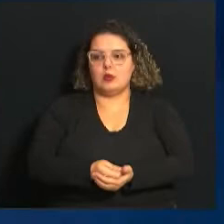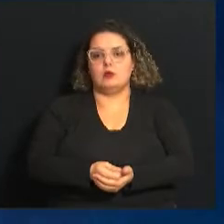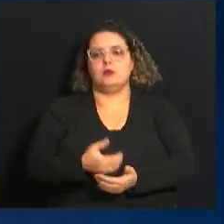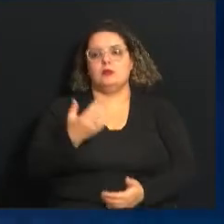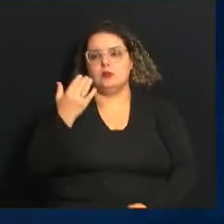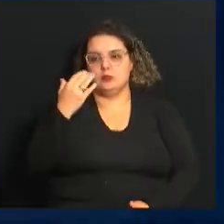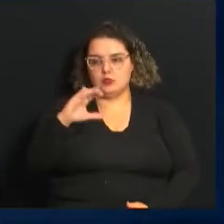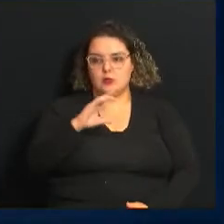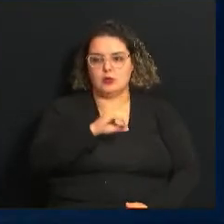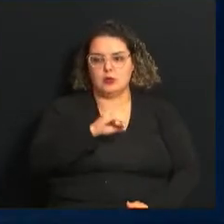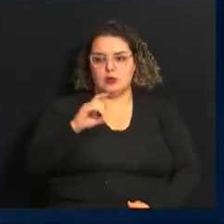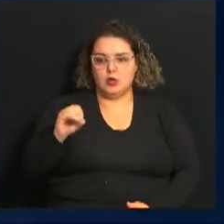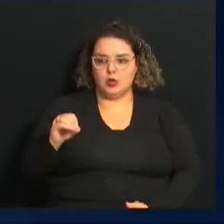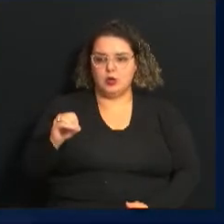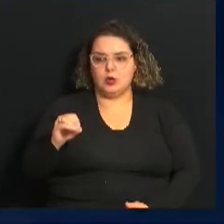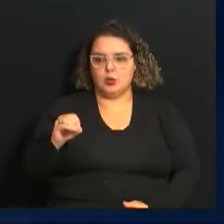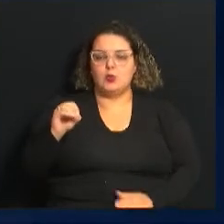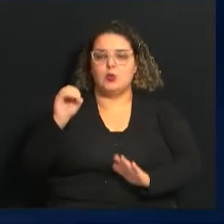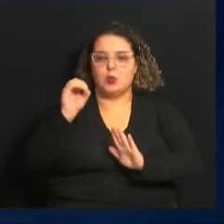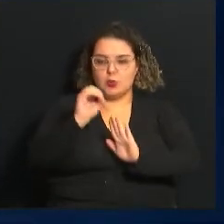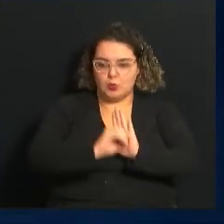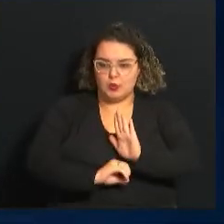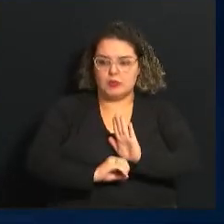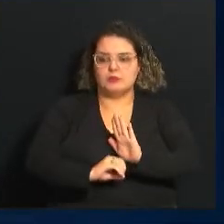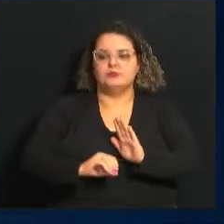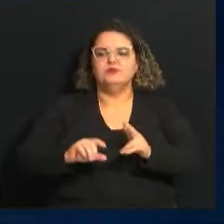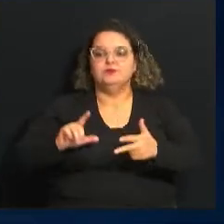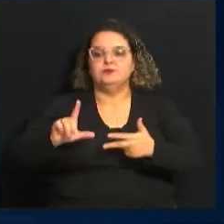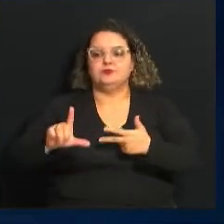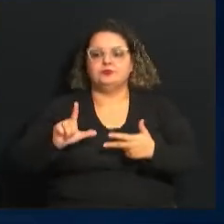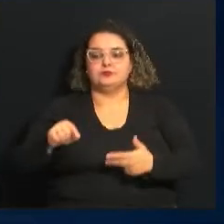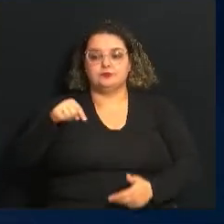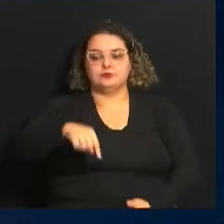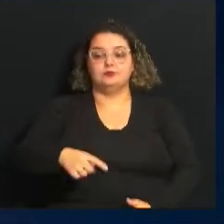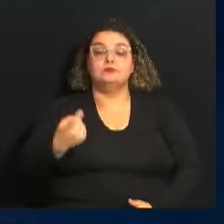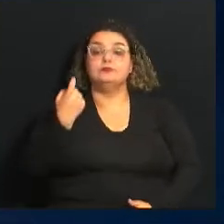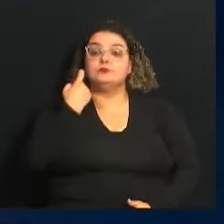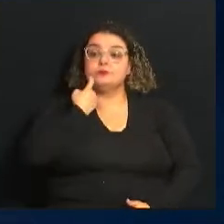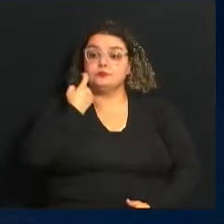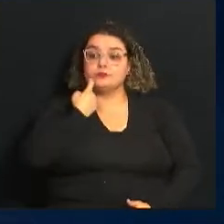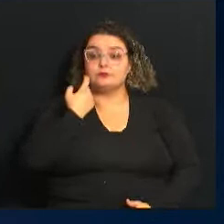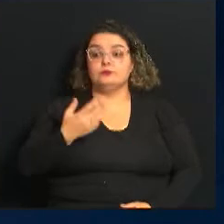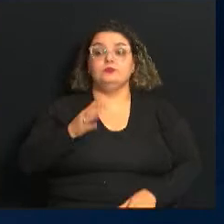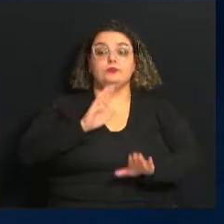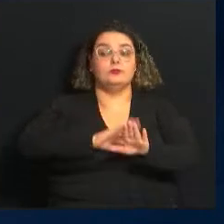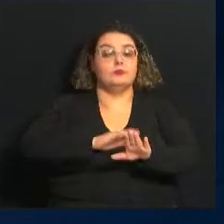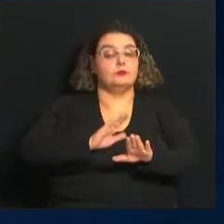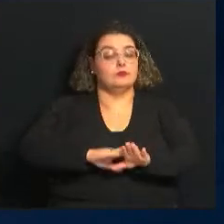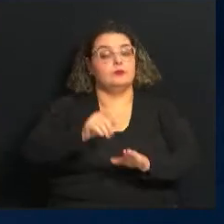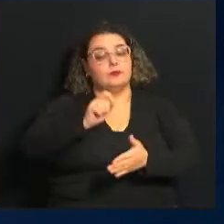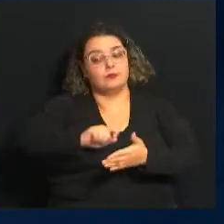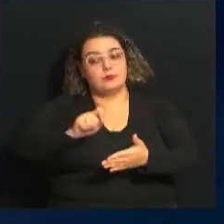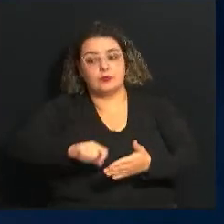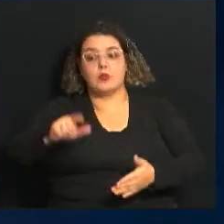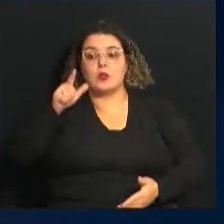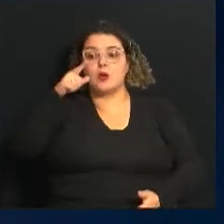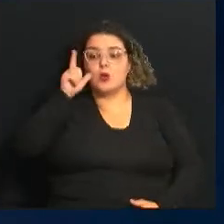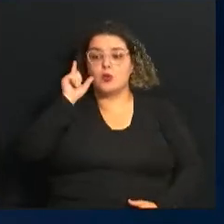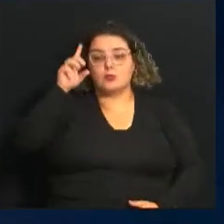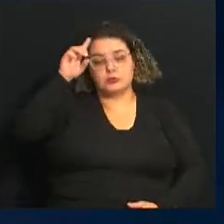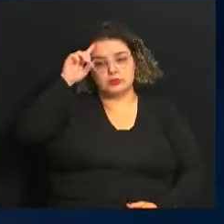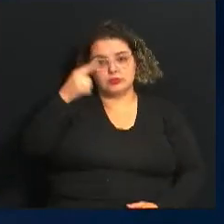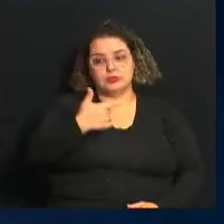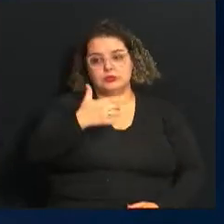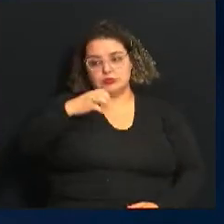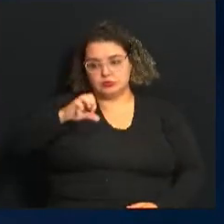publicado no Diário Oficial do Legislativo desta sexta-feira. O ato da mesa foi assinado ontem, dia 29 de junho,